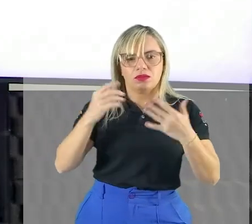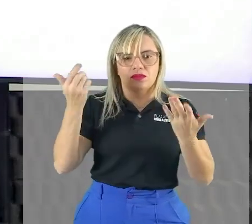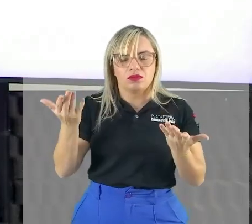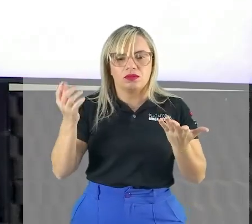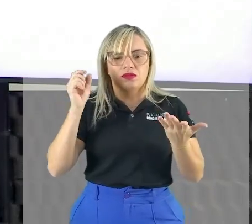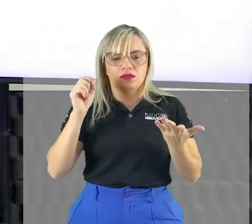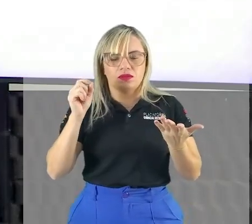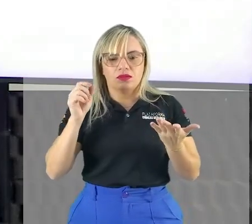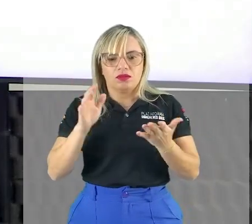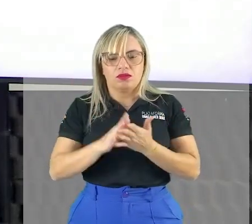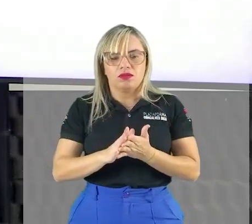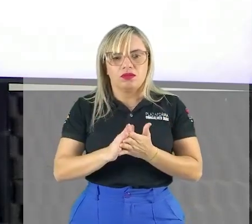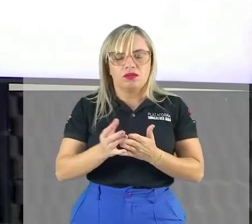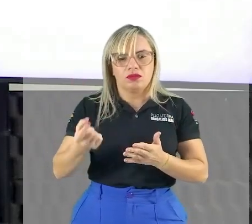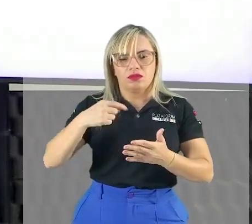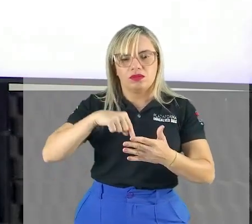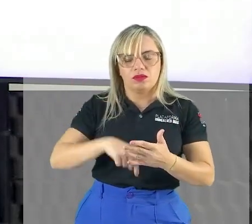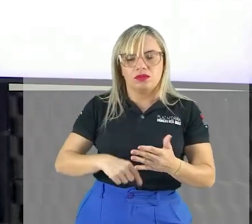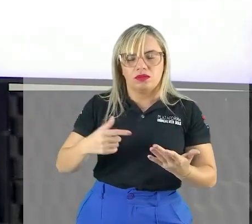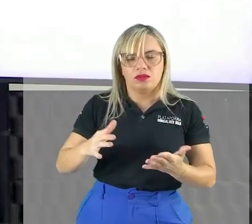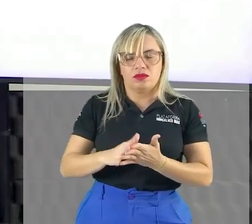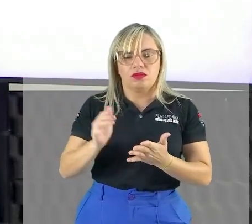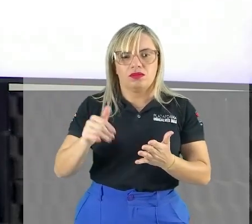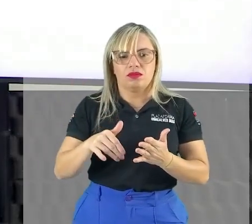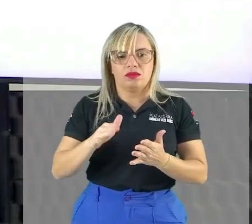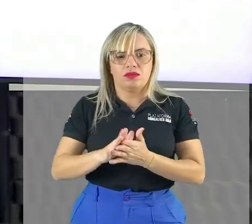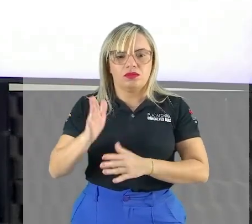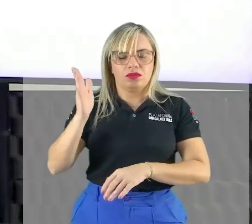que é mais fundante, que vem lá da Idade